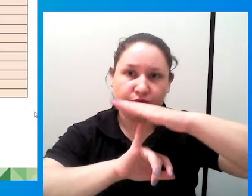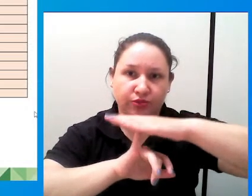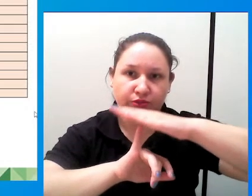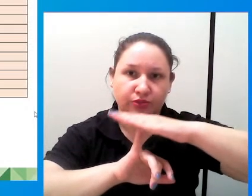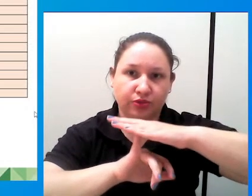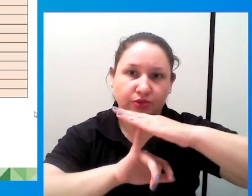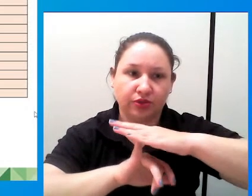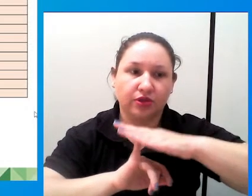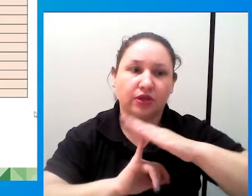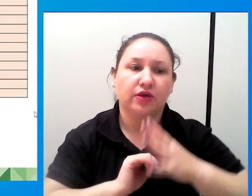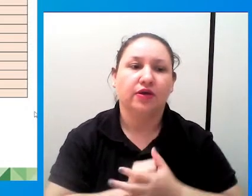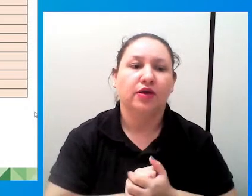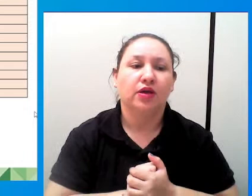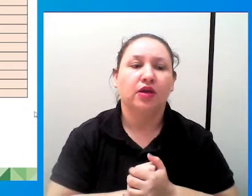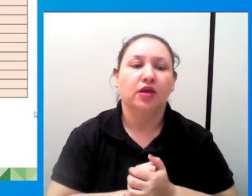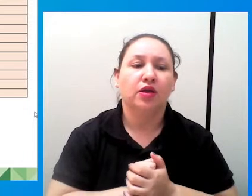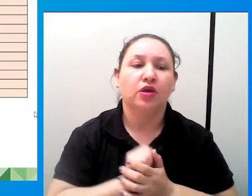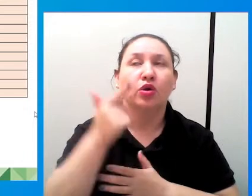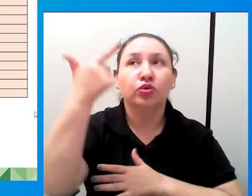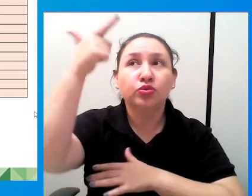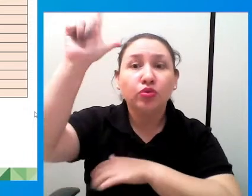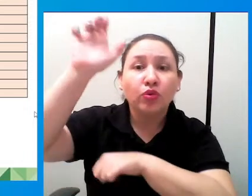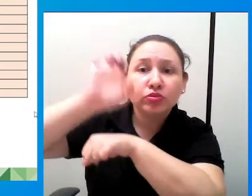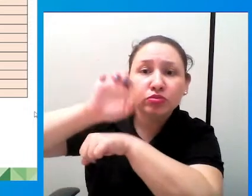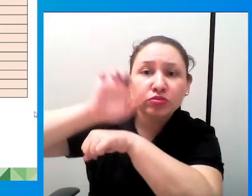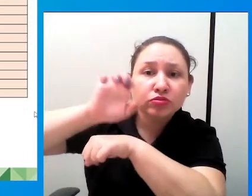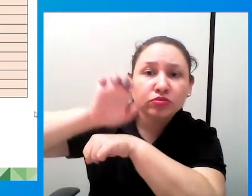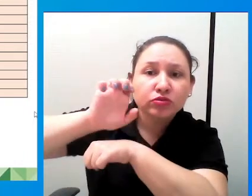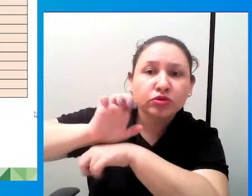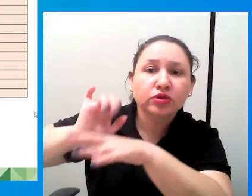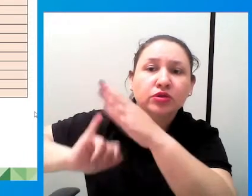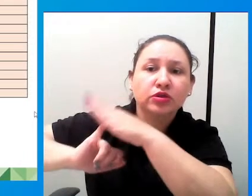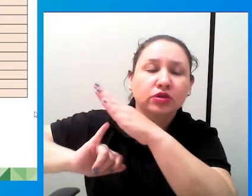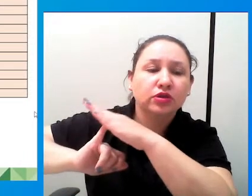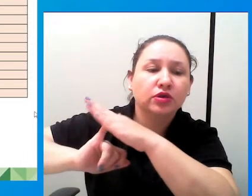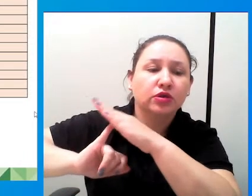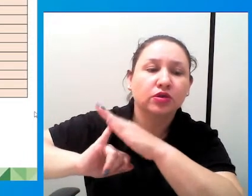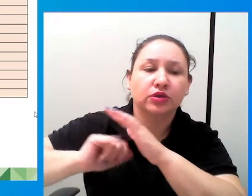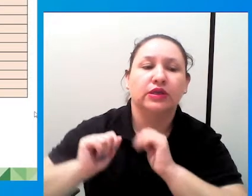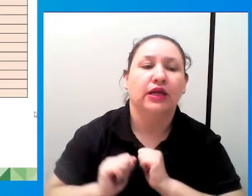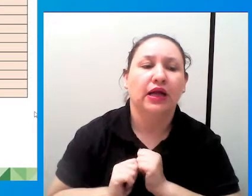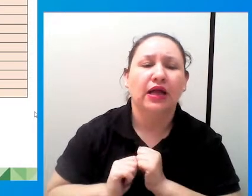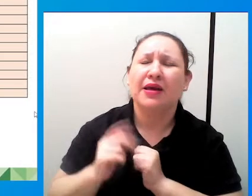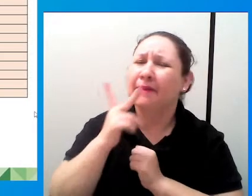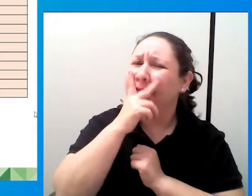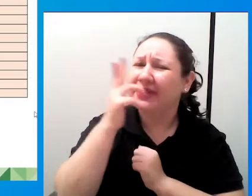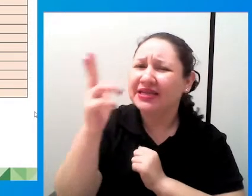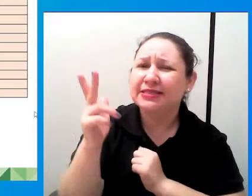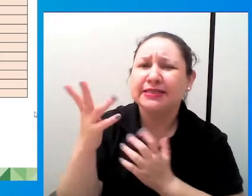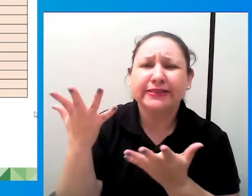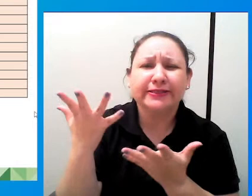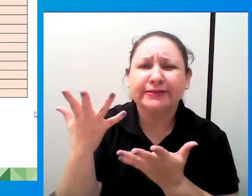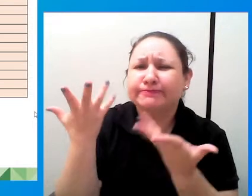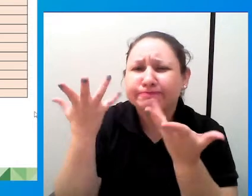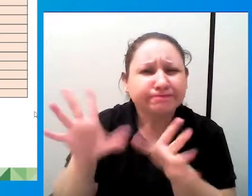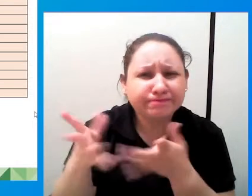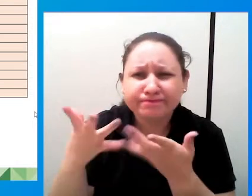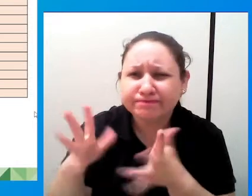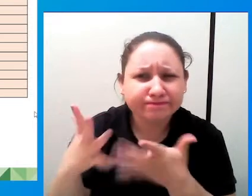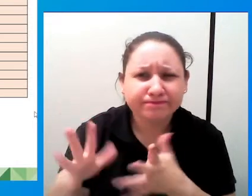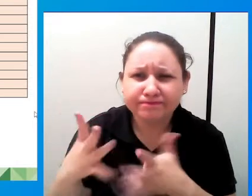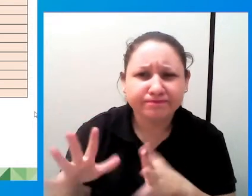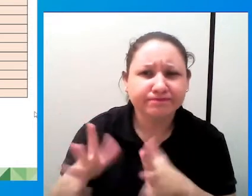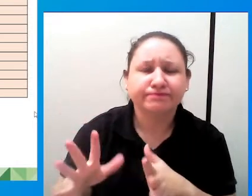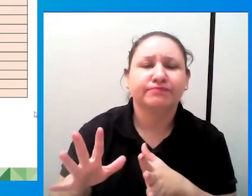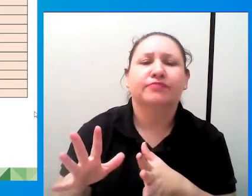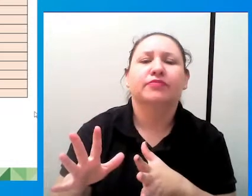de Alimentos lá do IF do Rio Grande do Sul. Eles estavam com muita resistência lá. Então, nós pensamos